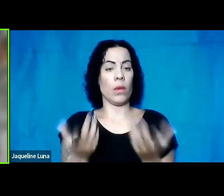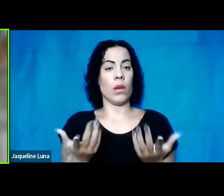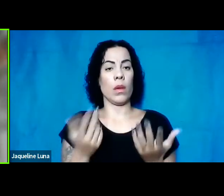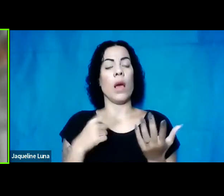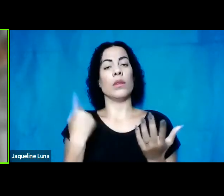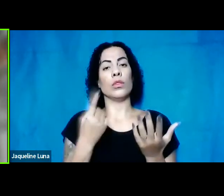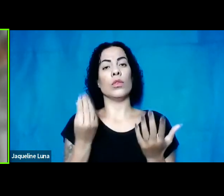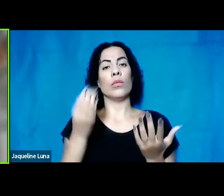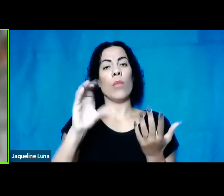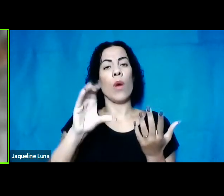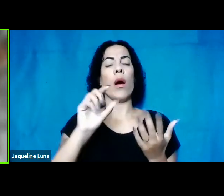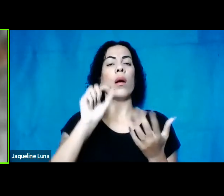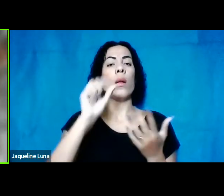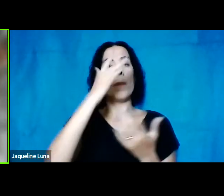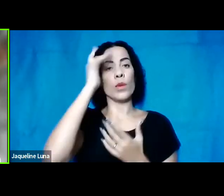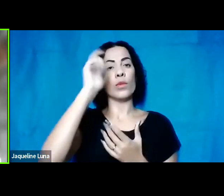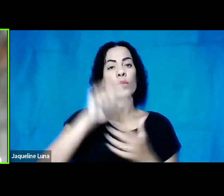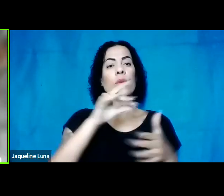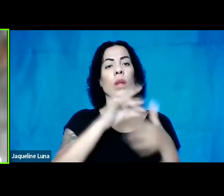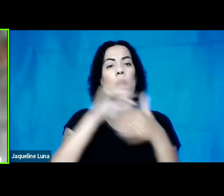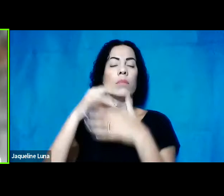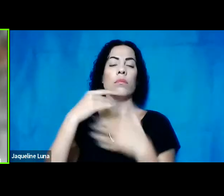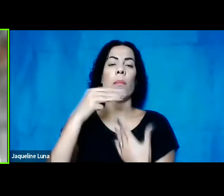a liderança, Maria Luísa,